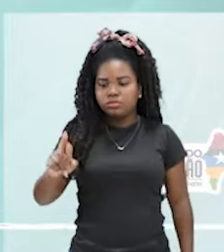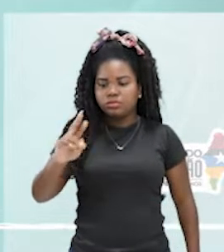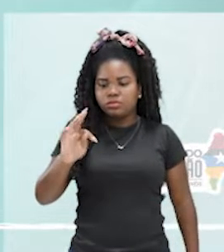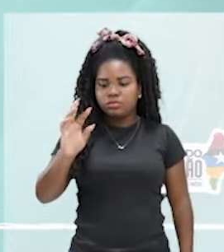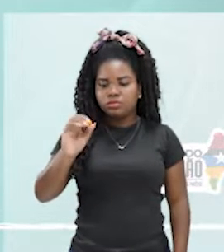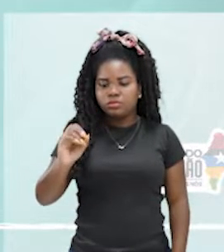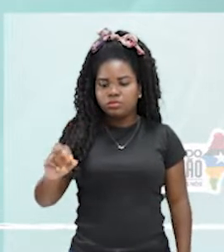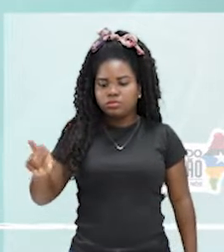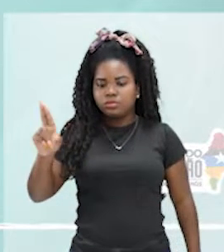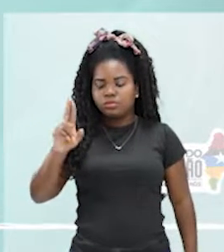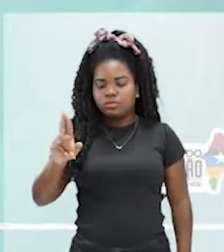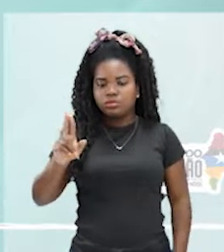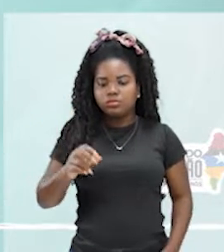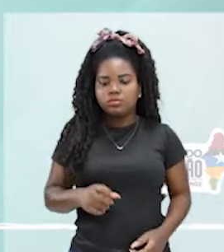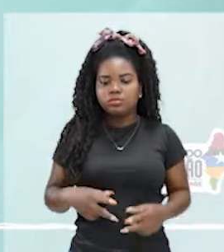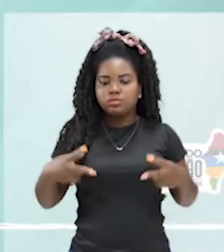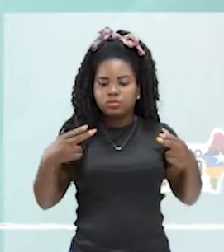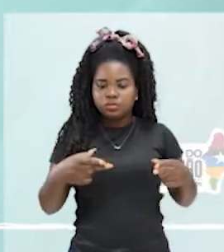a plateia